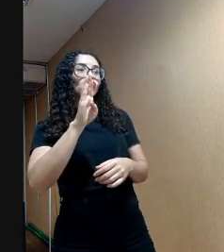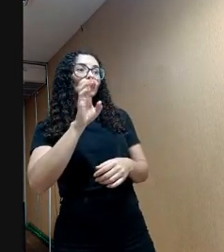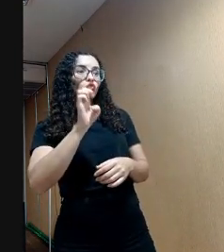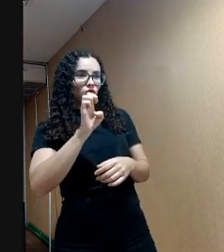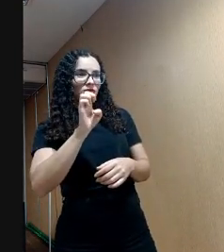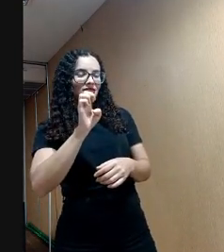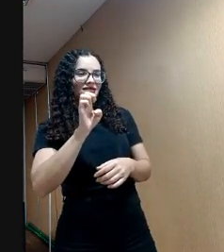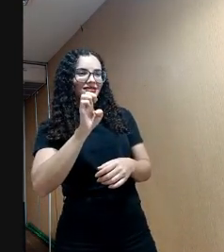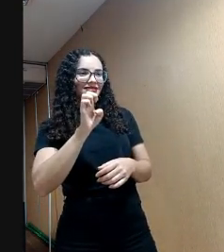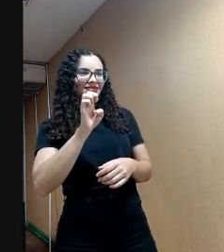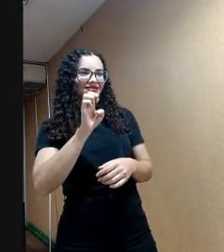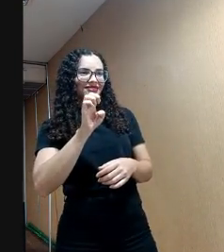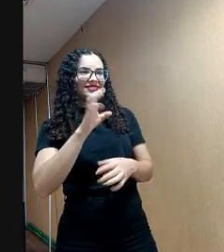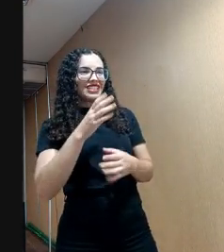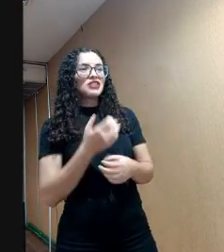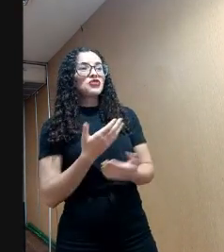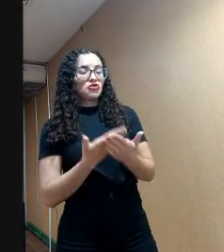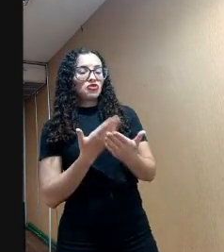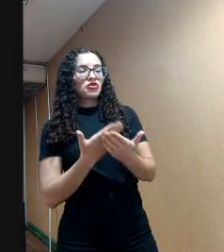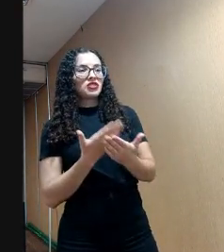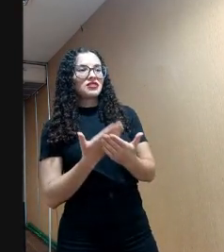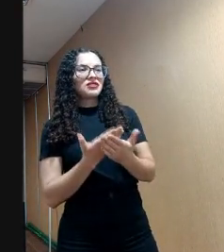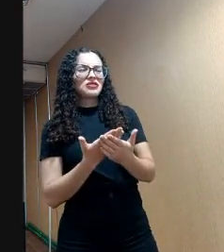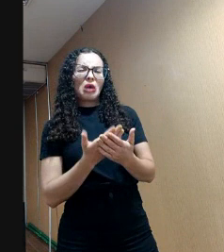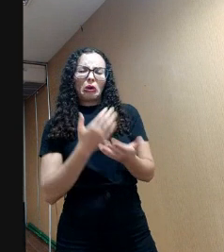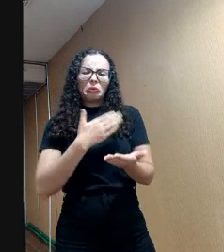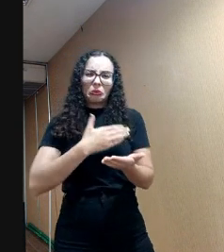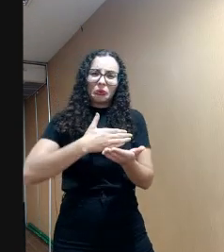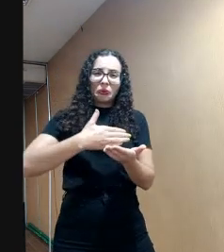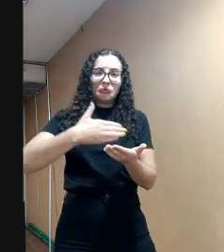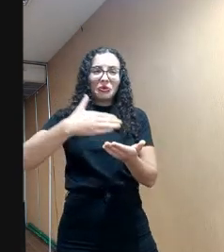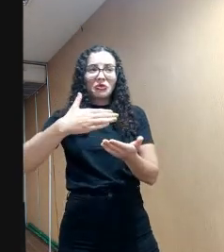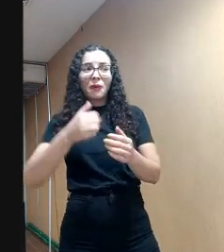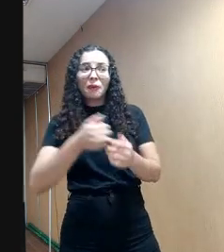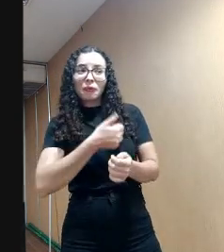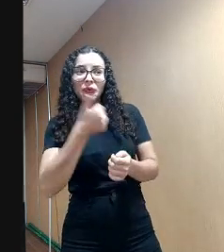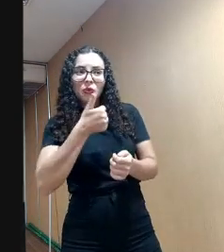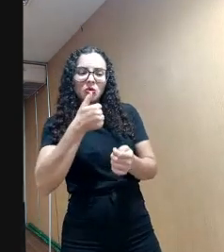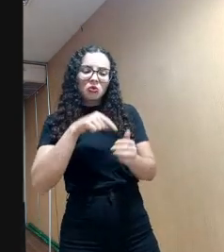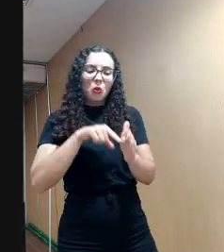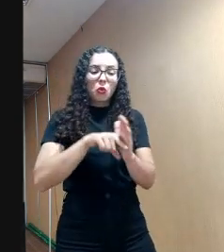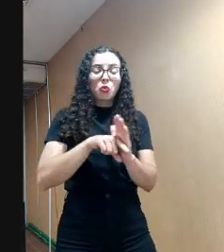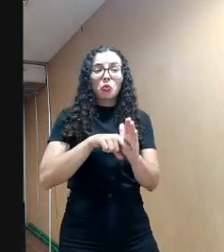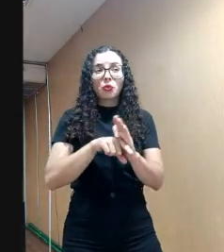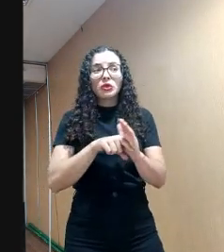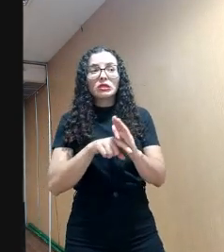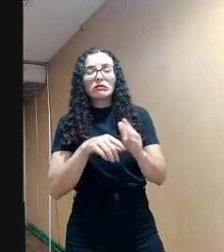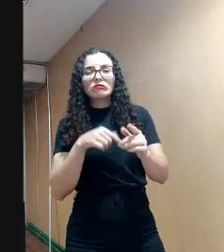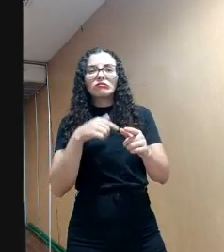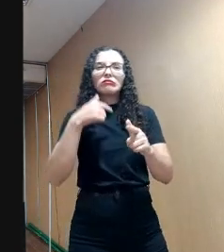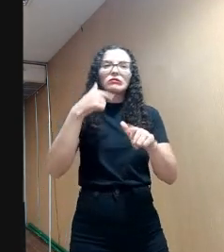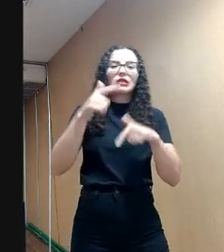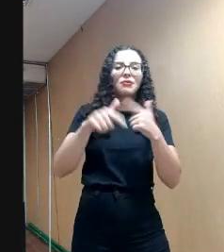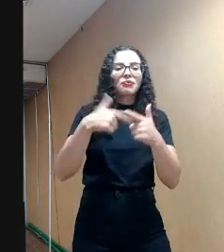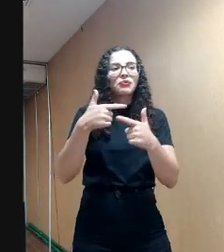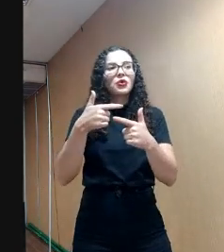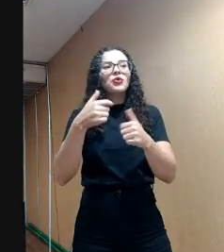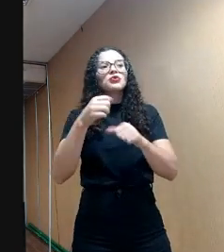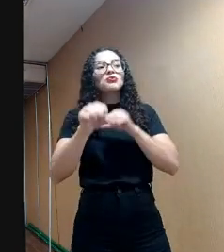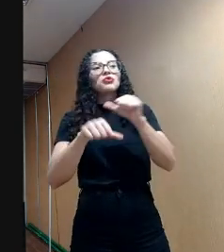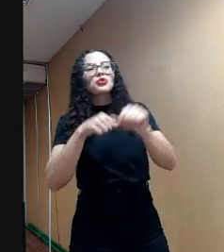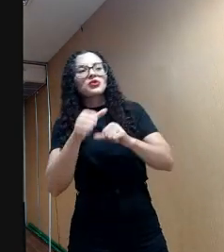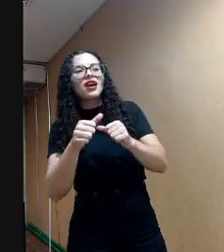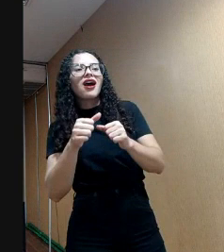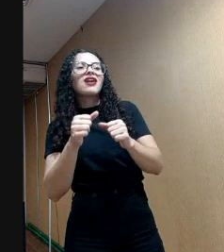acadêmicos, eles iniciaram como sendo uma experiência na área do ensino, mas eles abarcaram também a área de pesquisa